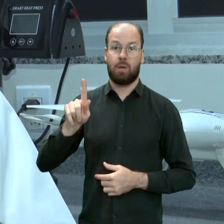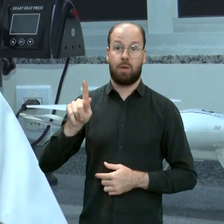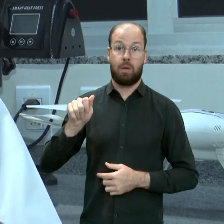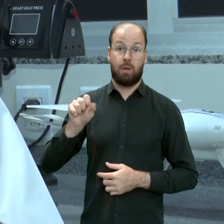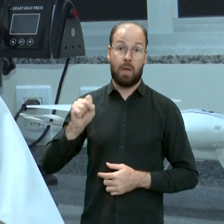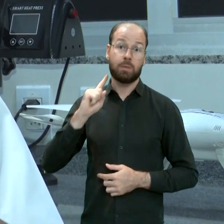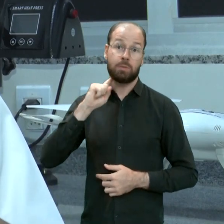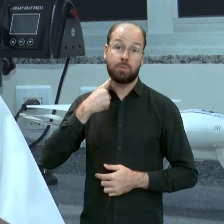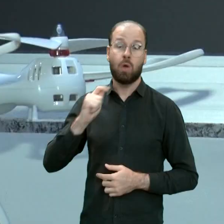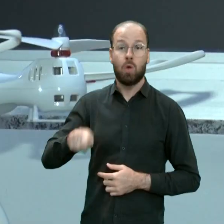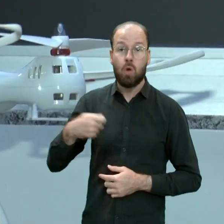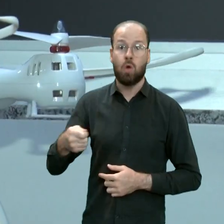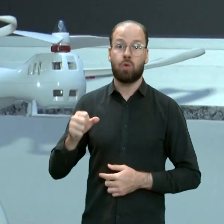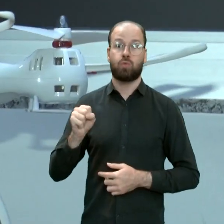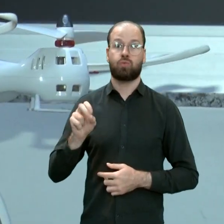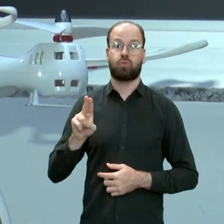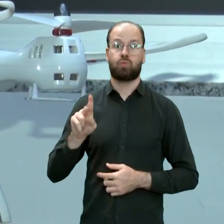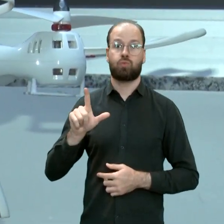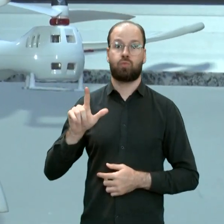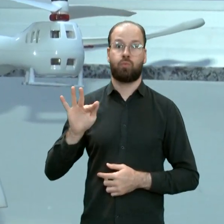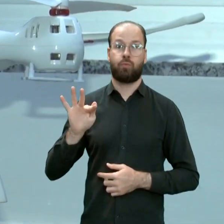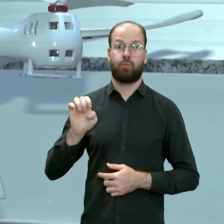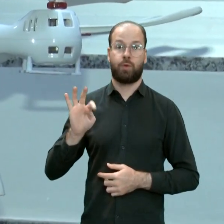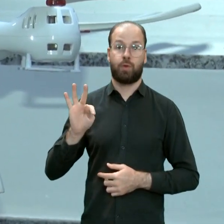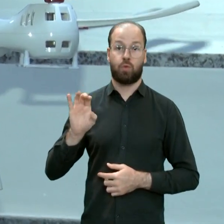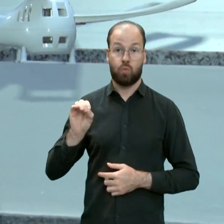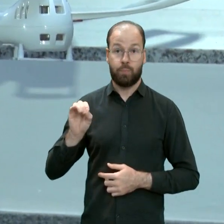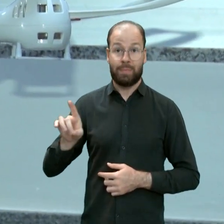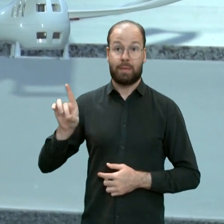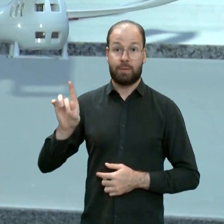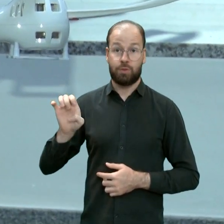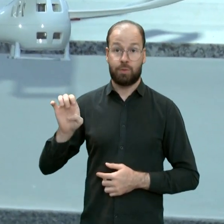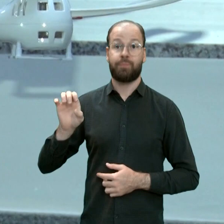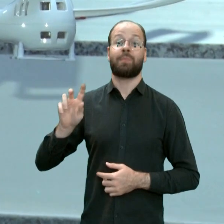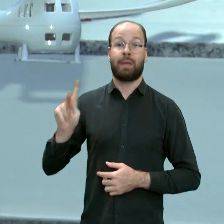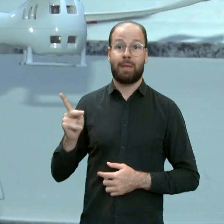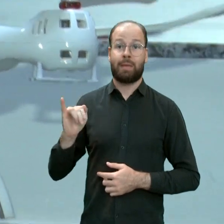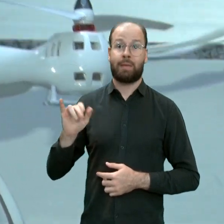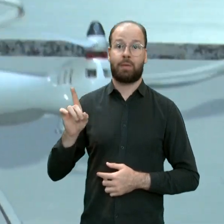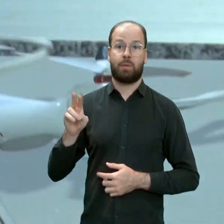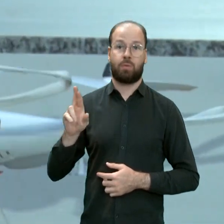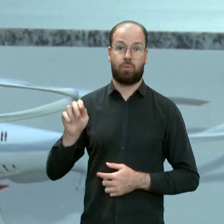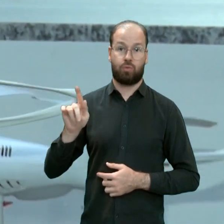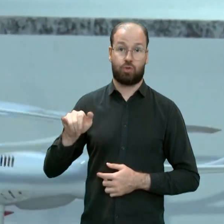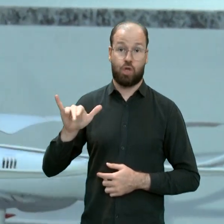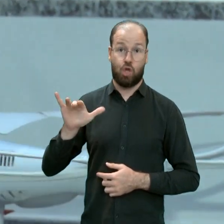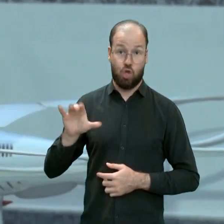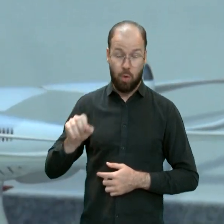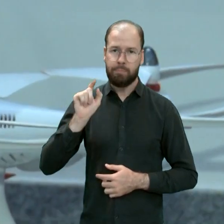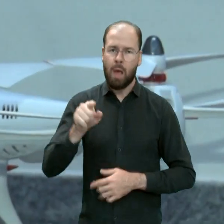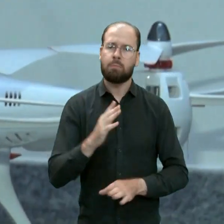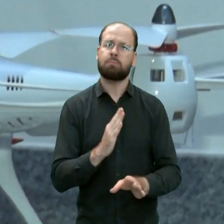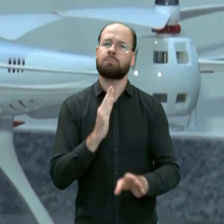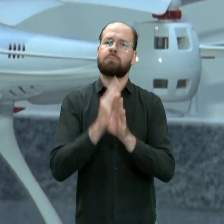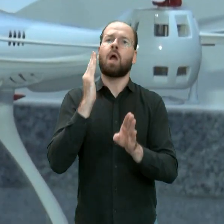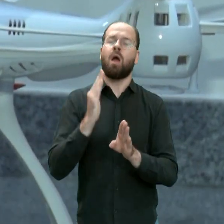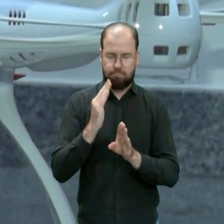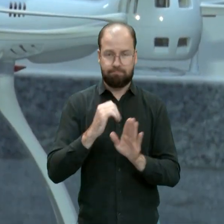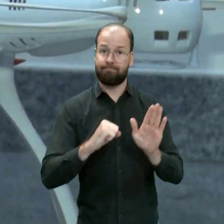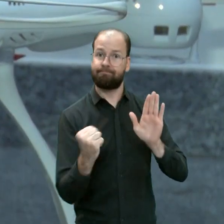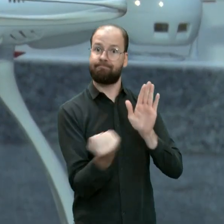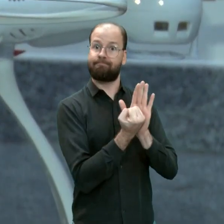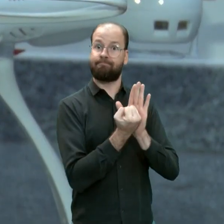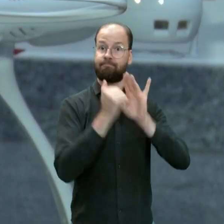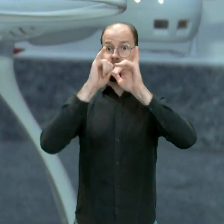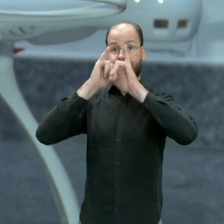que é o sulfeto de hidrogênio. A descoberta foi destaque em uma publicação científica internacional de